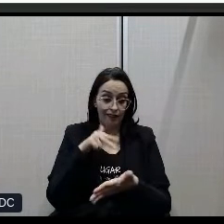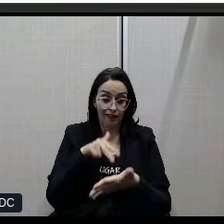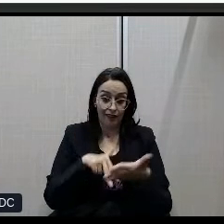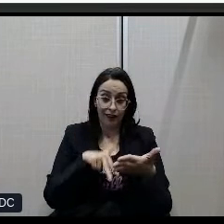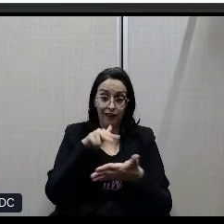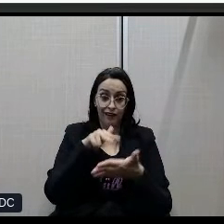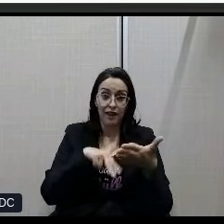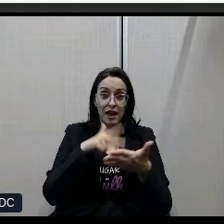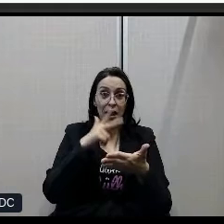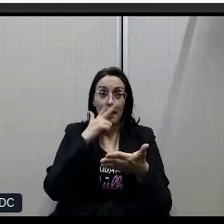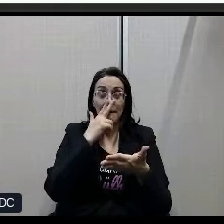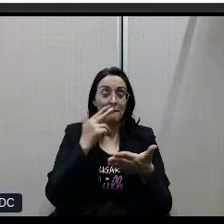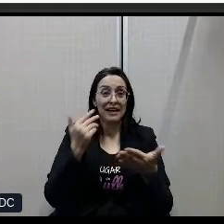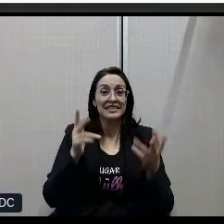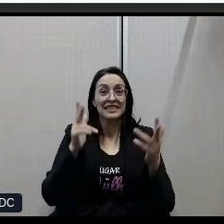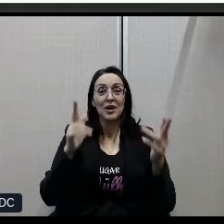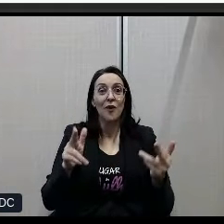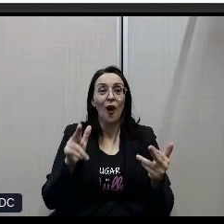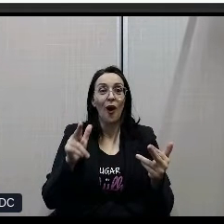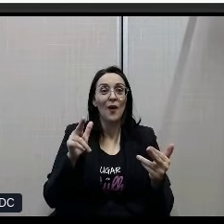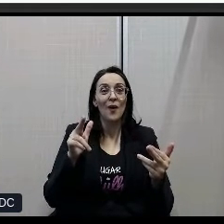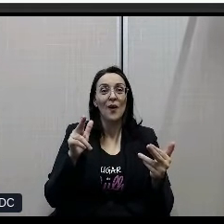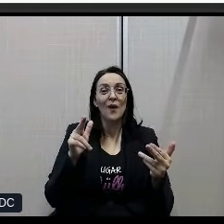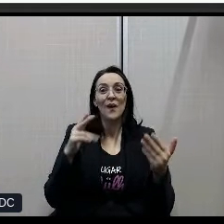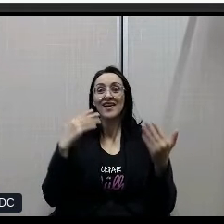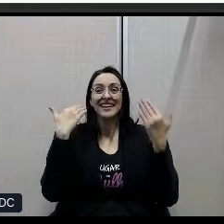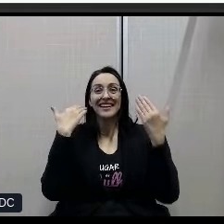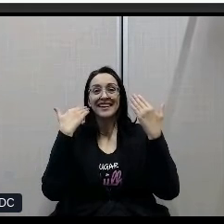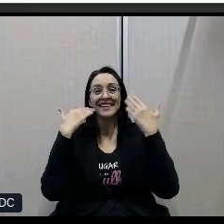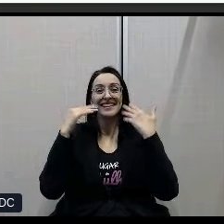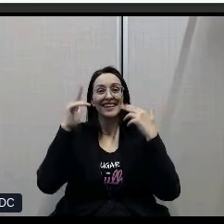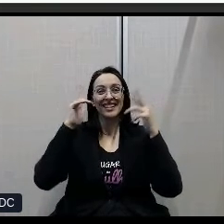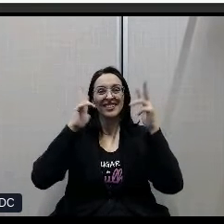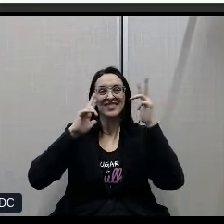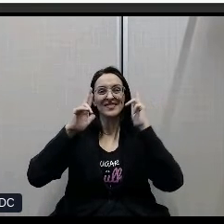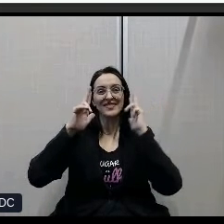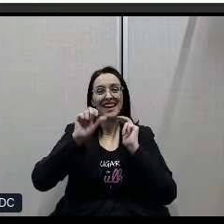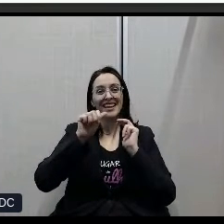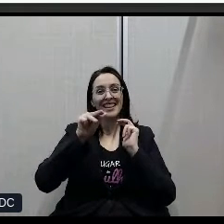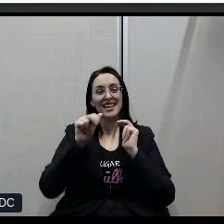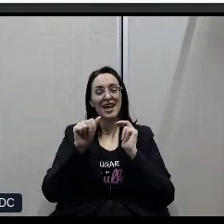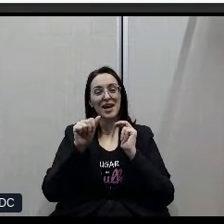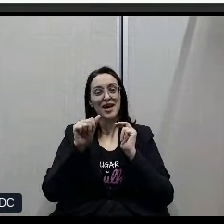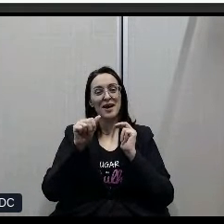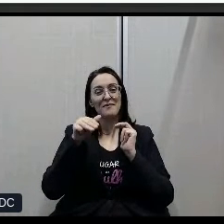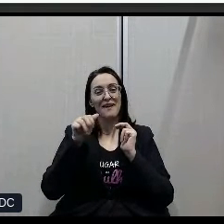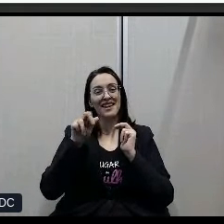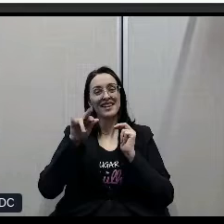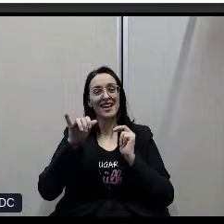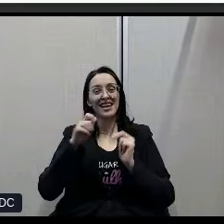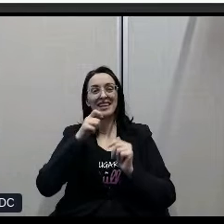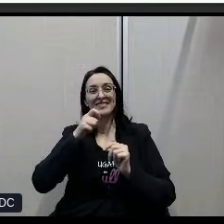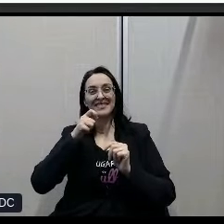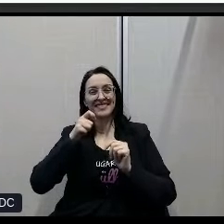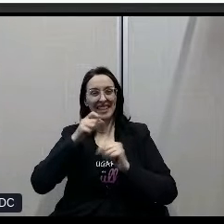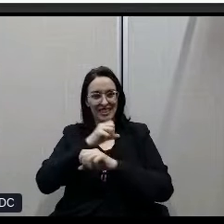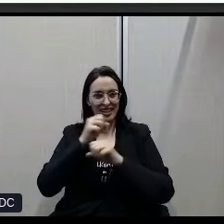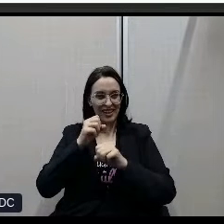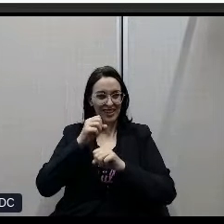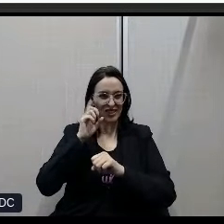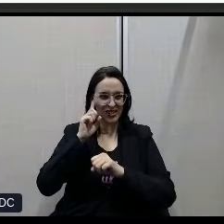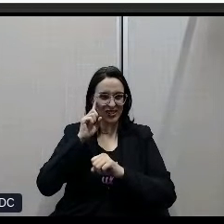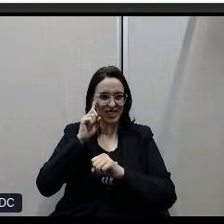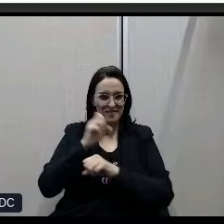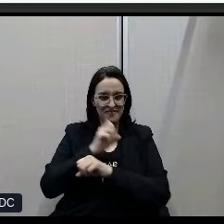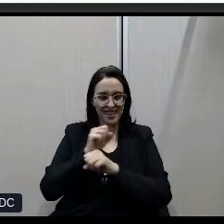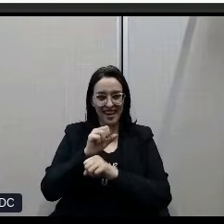lá, a receita de Ana Maria Braga, que é gostoso de ver, gostoso de ler, sabe? Coisa assim. Ele encara os transtornos do neurodesenvolvimento nada